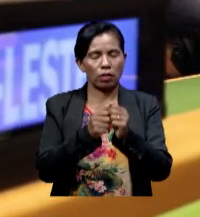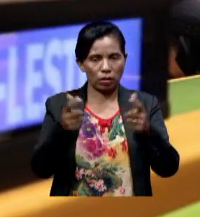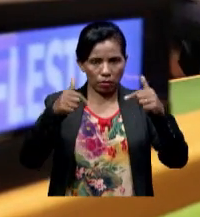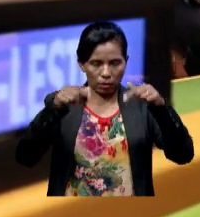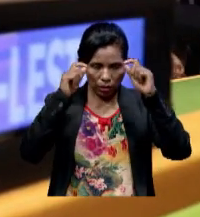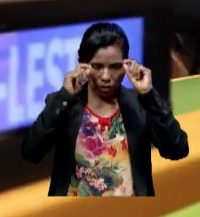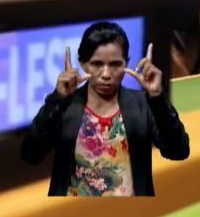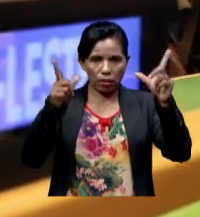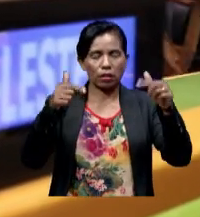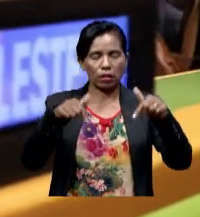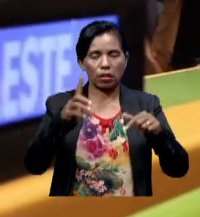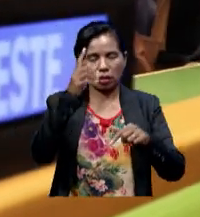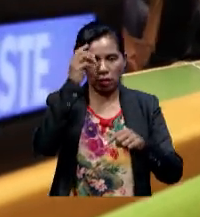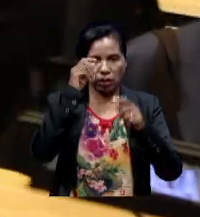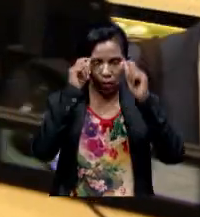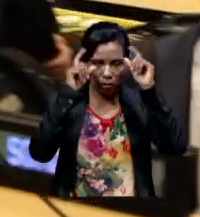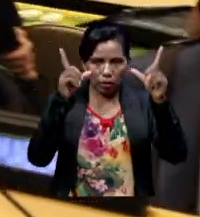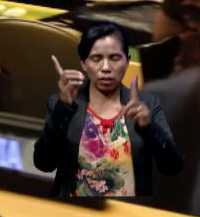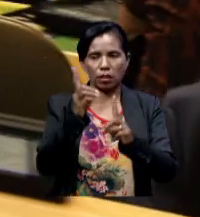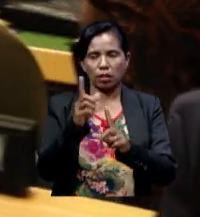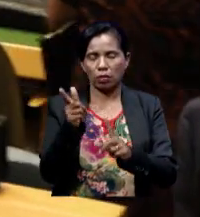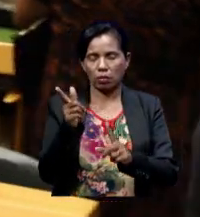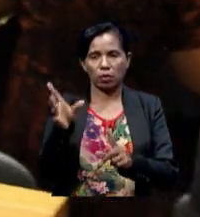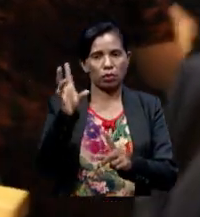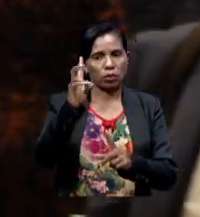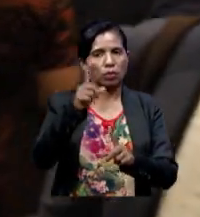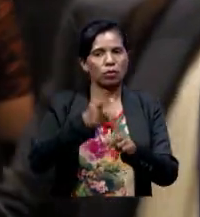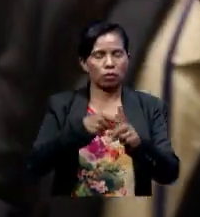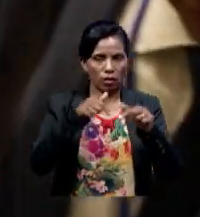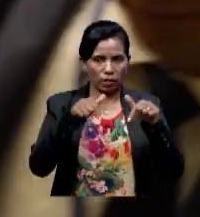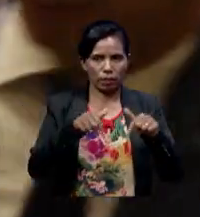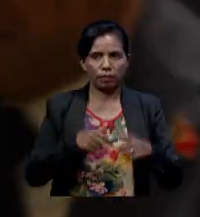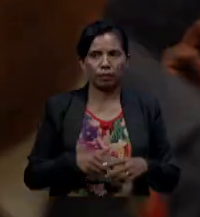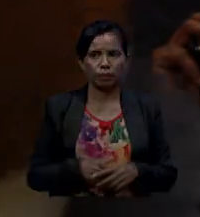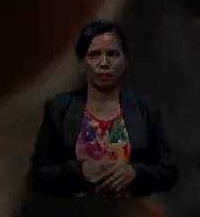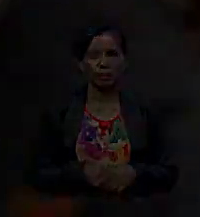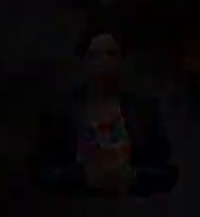iha Timor-Leste, iha loron ruanulo resin hitu fulang ne. Equipa cobertura, Jemen.